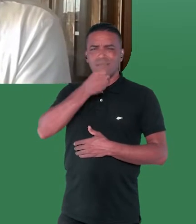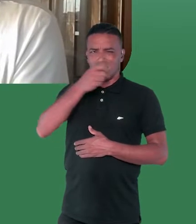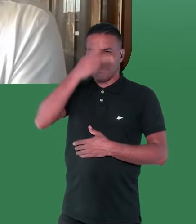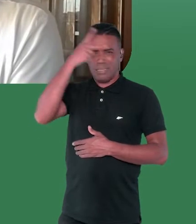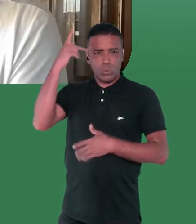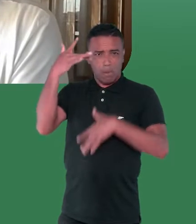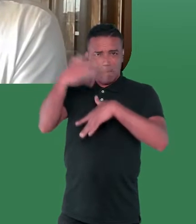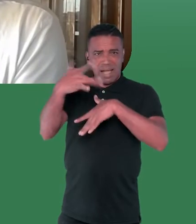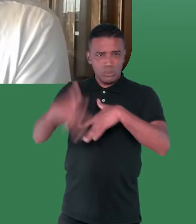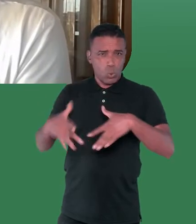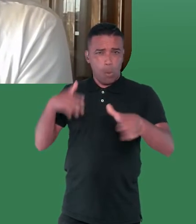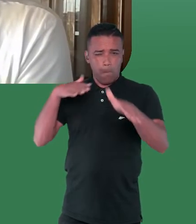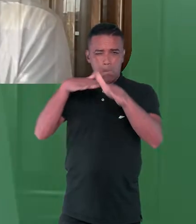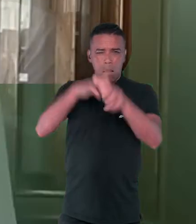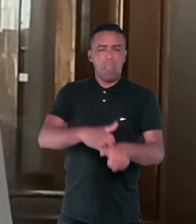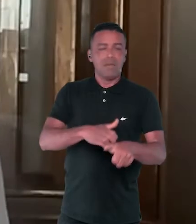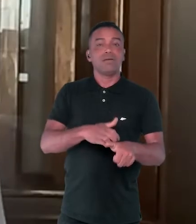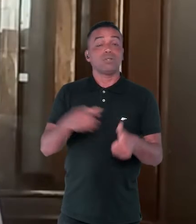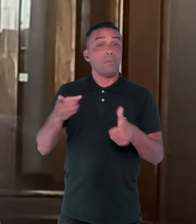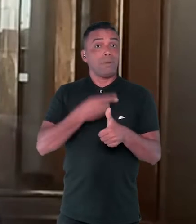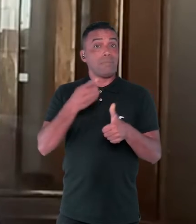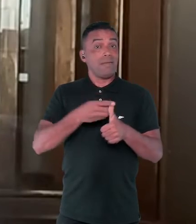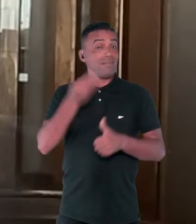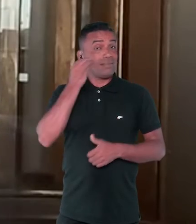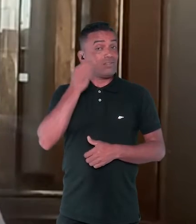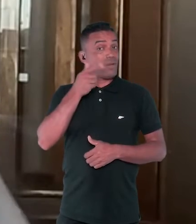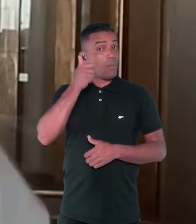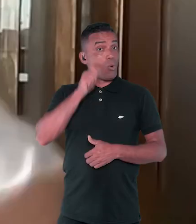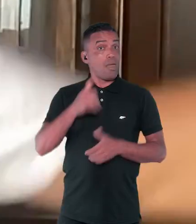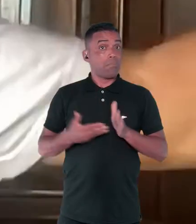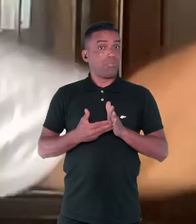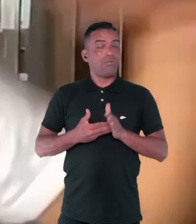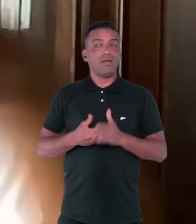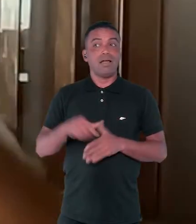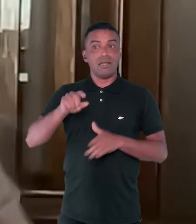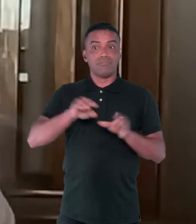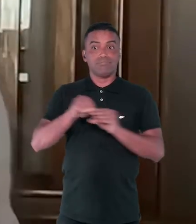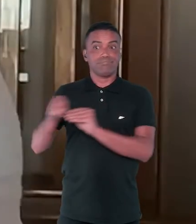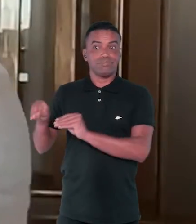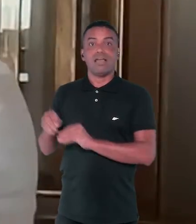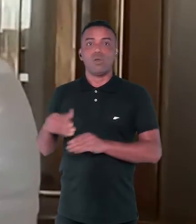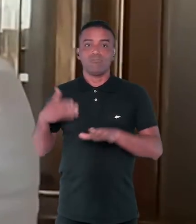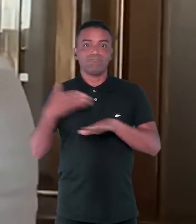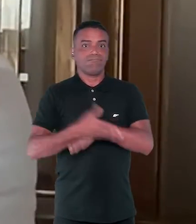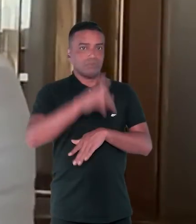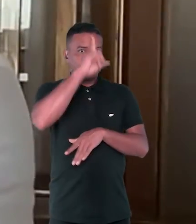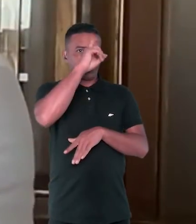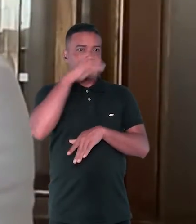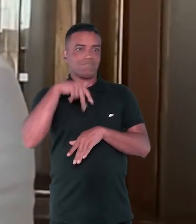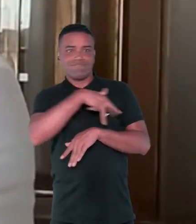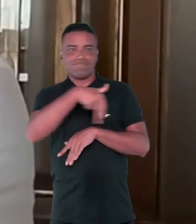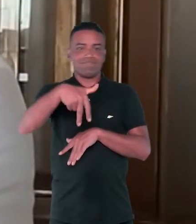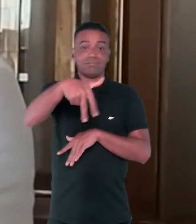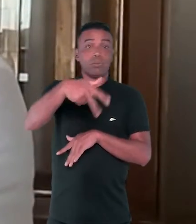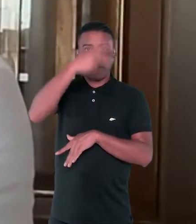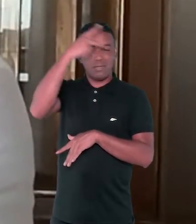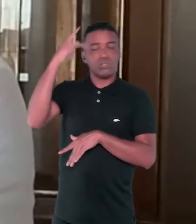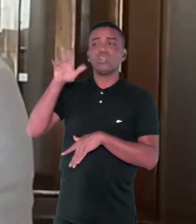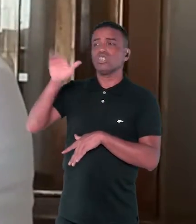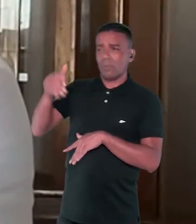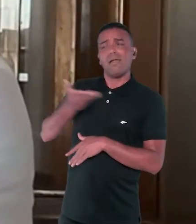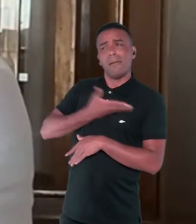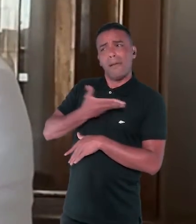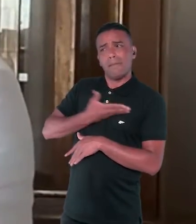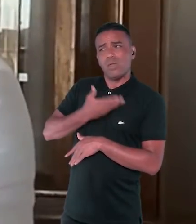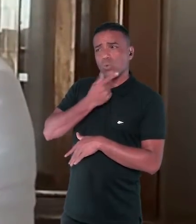aqui, né? E, numa primeira tentativa, a mulher me barrou, esperei, quando ela passou para o outro lado, eu entrei no hospital lá dentro, um dos feridos estava lá, eu falei assim,